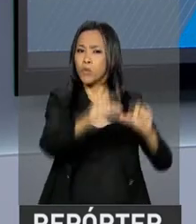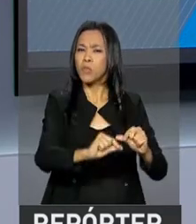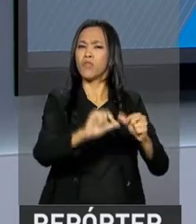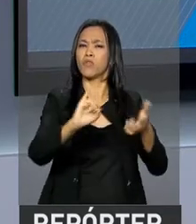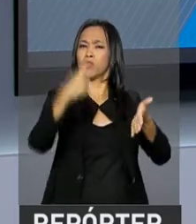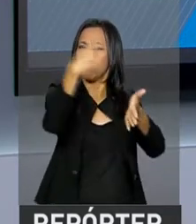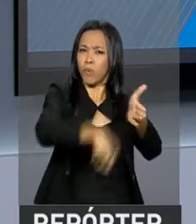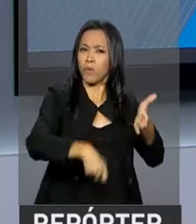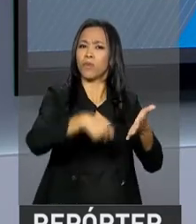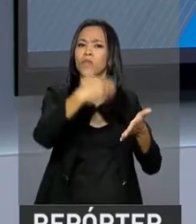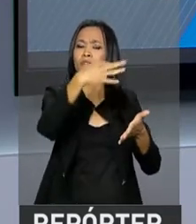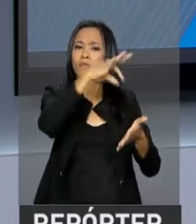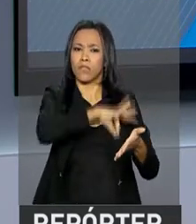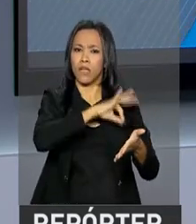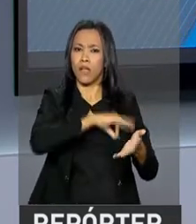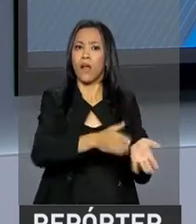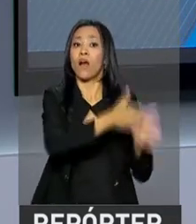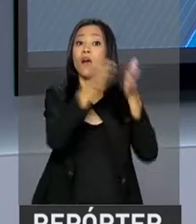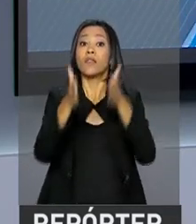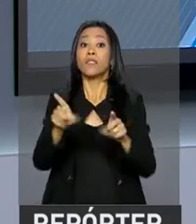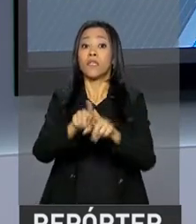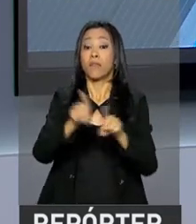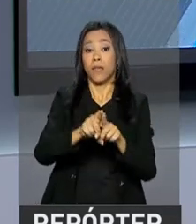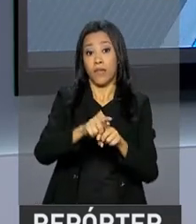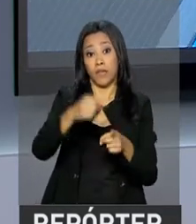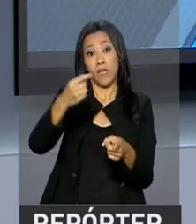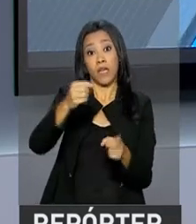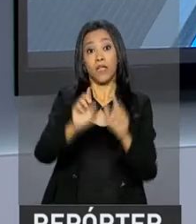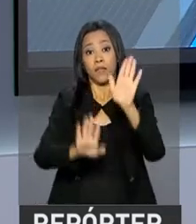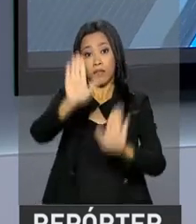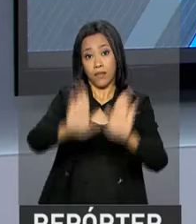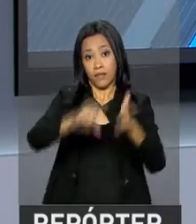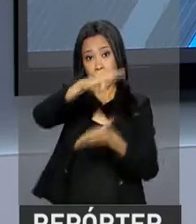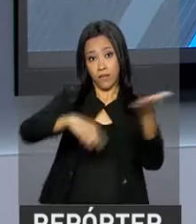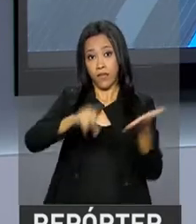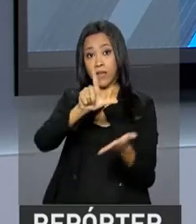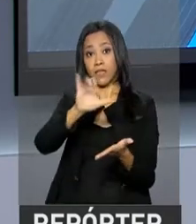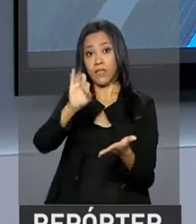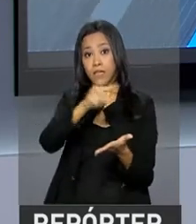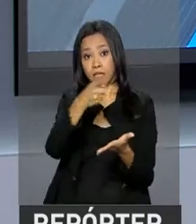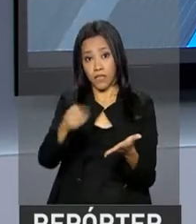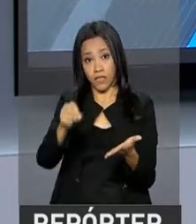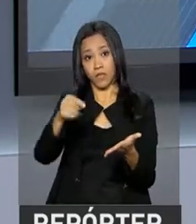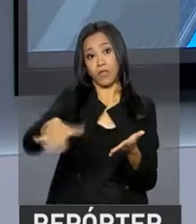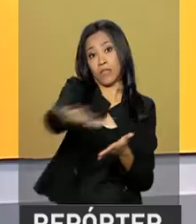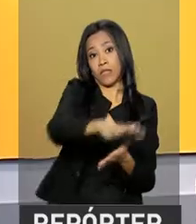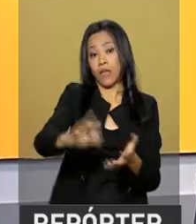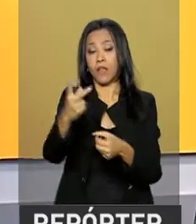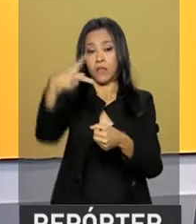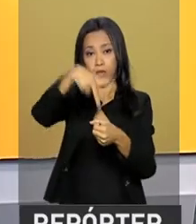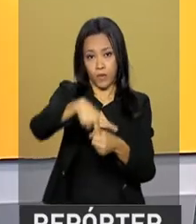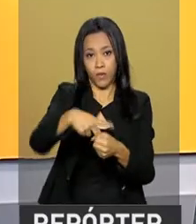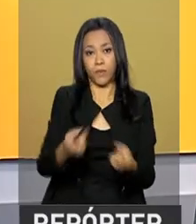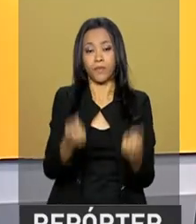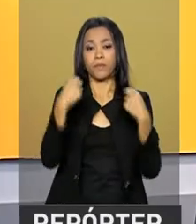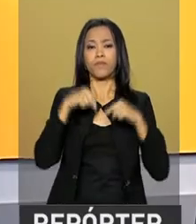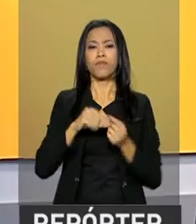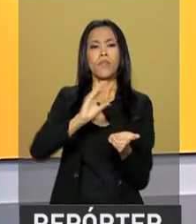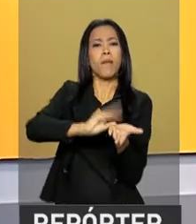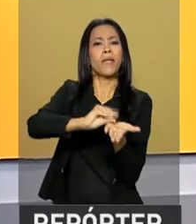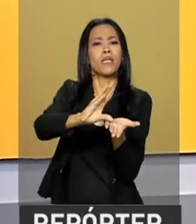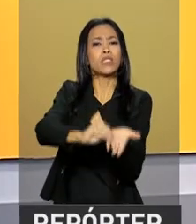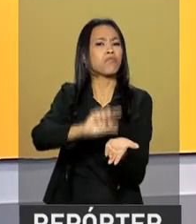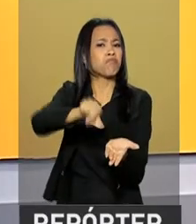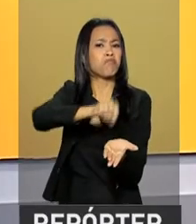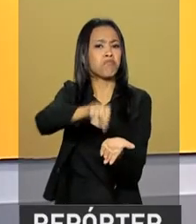salários e com a terceira rodada de licitação de áreas de produção de petróleo e um aplicativo de